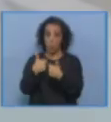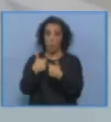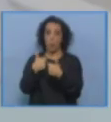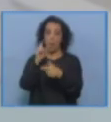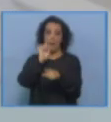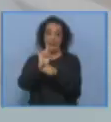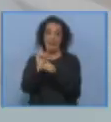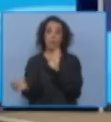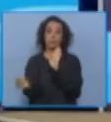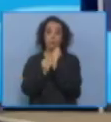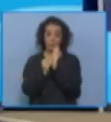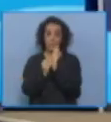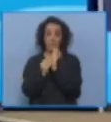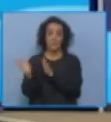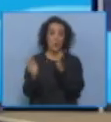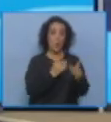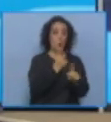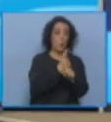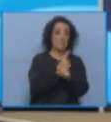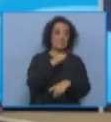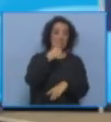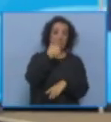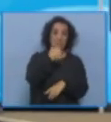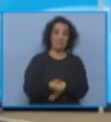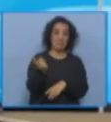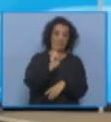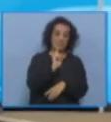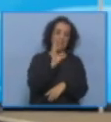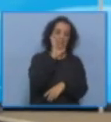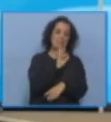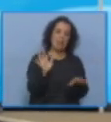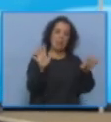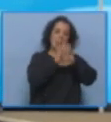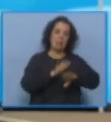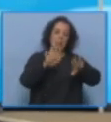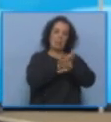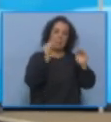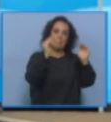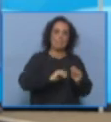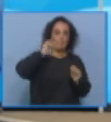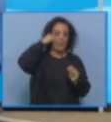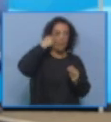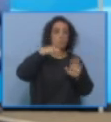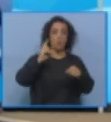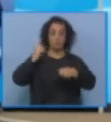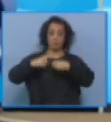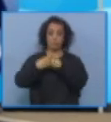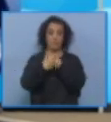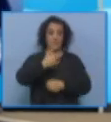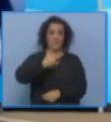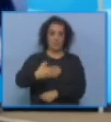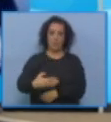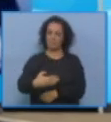ficasse contemplado e tudo o que era mau de sair fosse atenuado. É evidente que os 27 não deixaram que